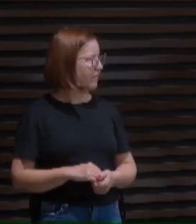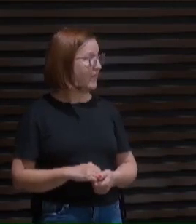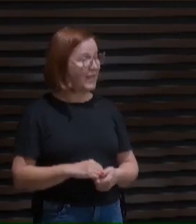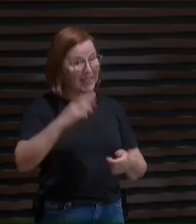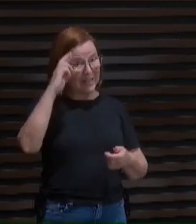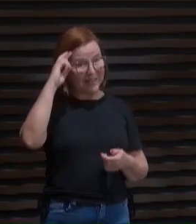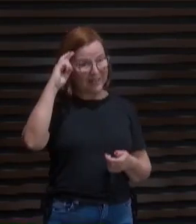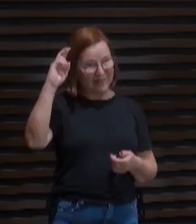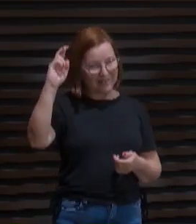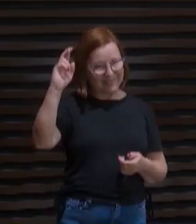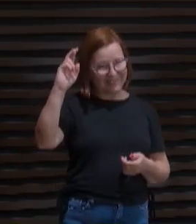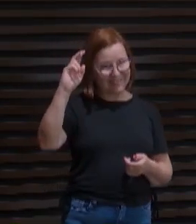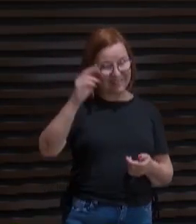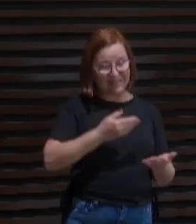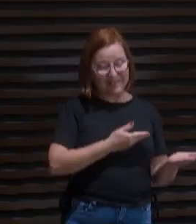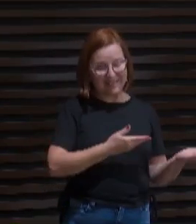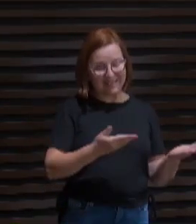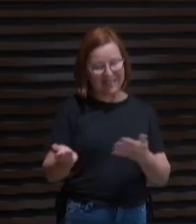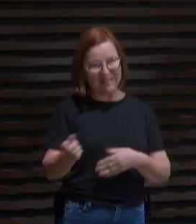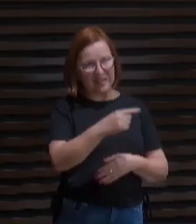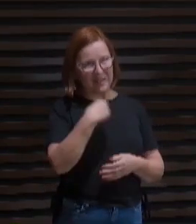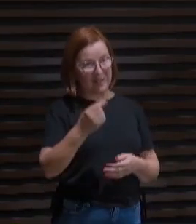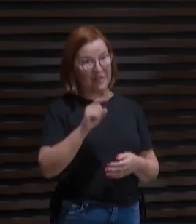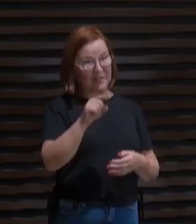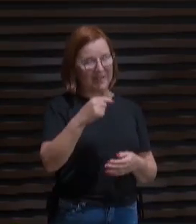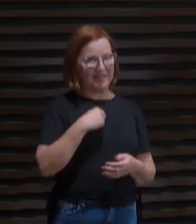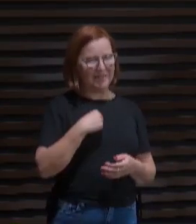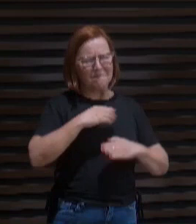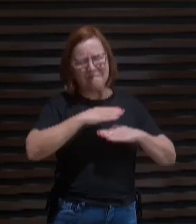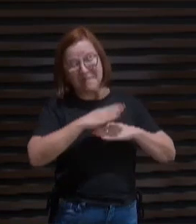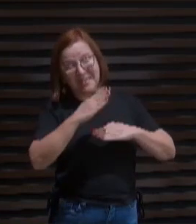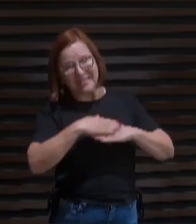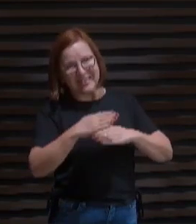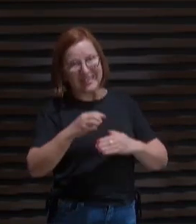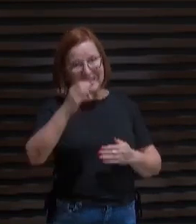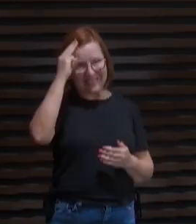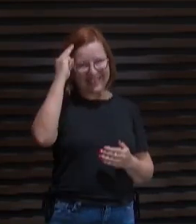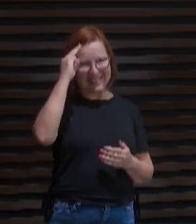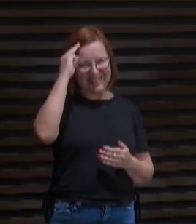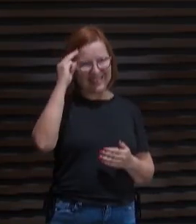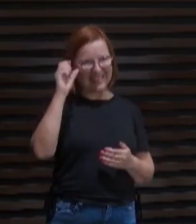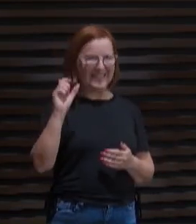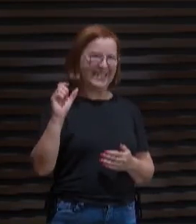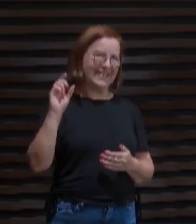leve nós, você e a mim, mais e mais, a meditar na palavra.